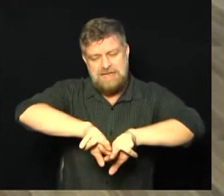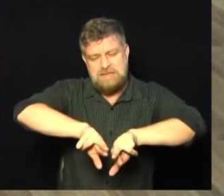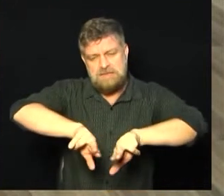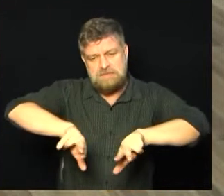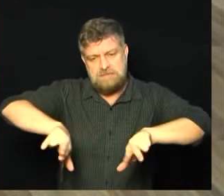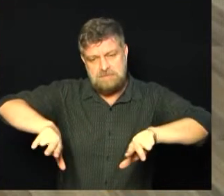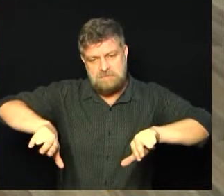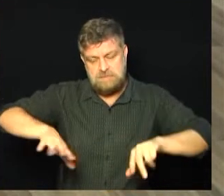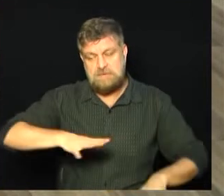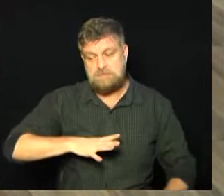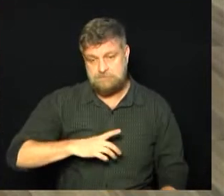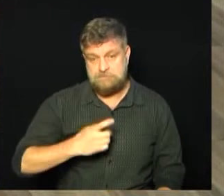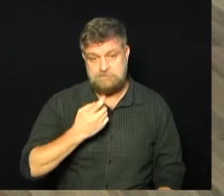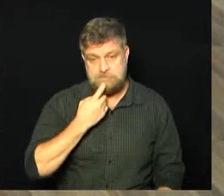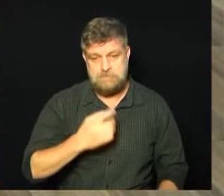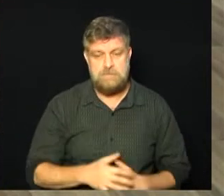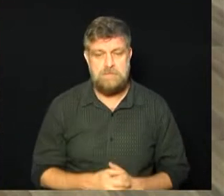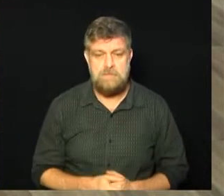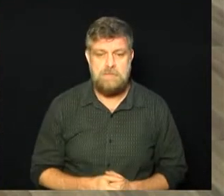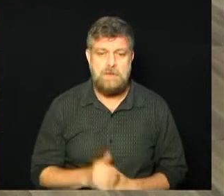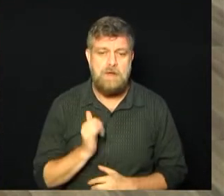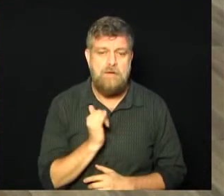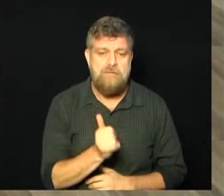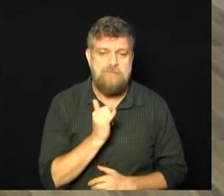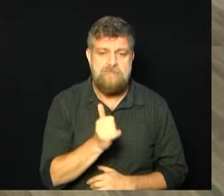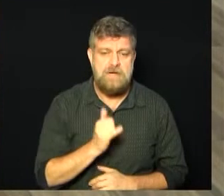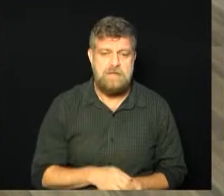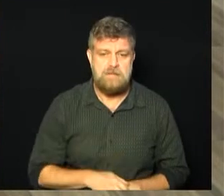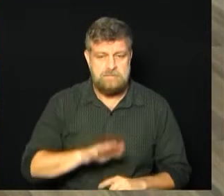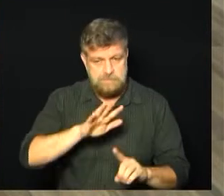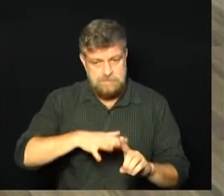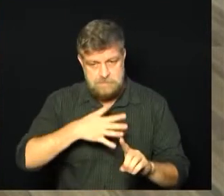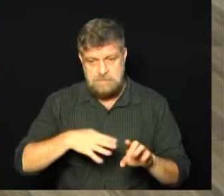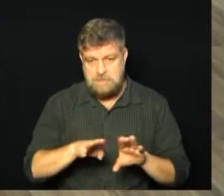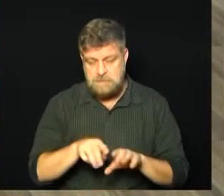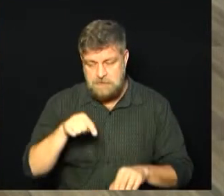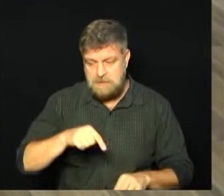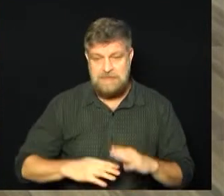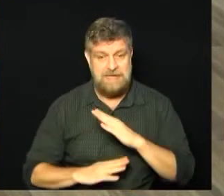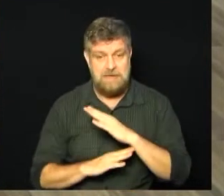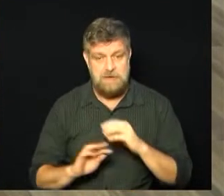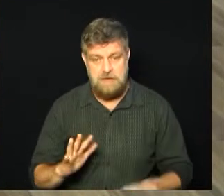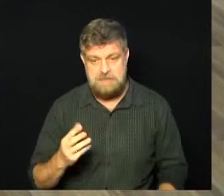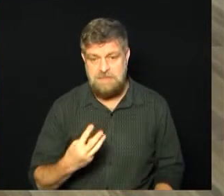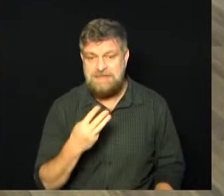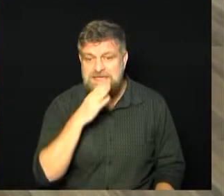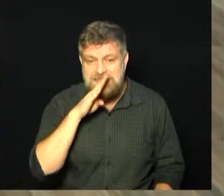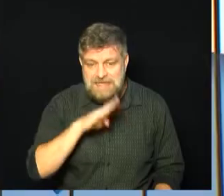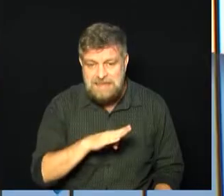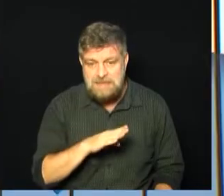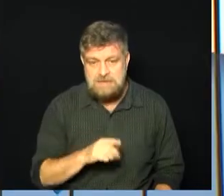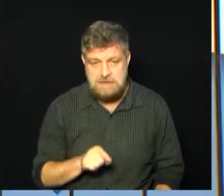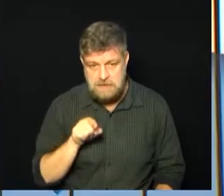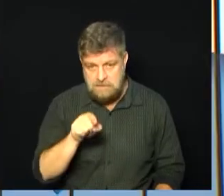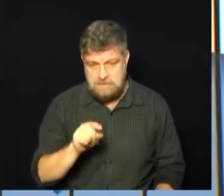diversos setores aqui da cidade de Campinas. E falando em solenidades, a gente vai falar de um evento aqui da casa. 3 horas da tarde, Viviane,